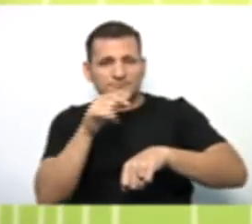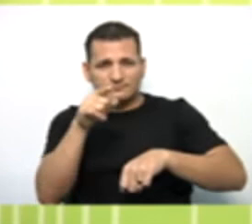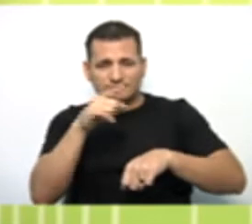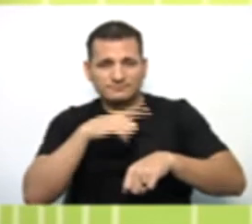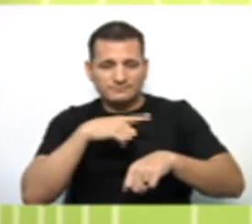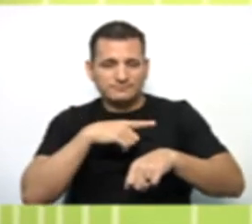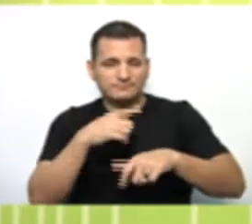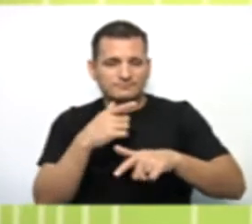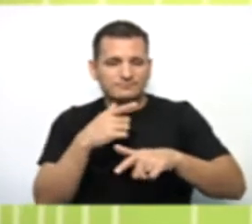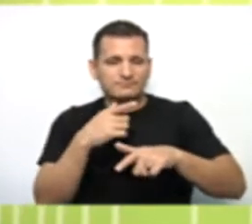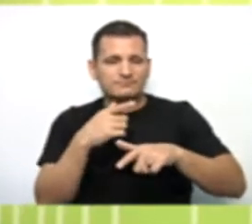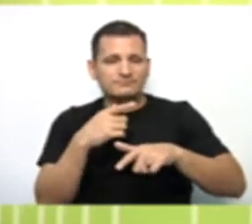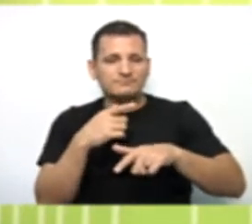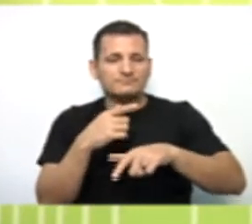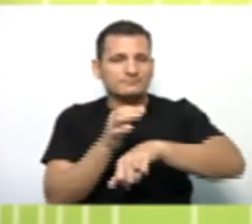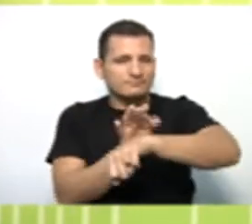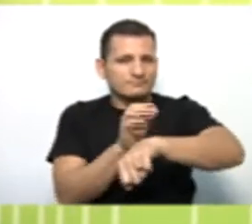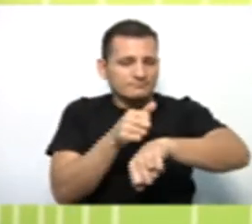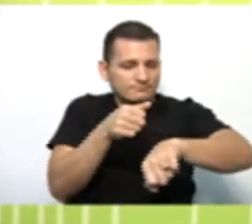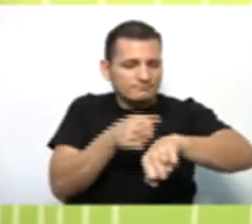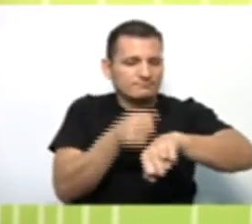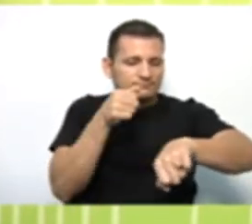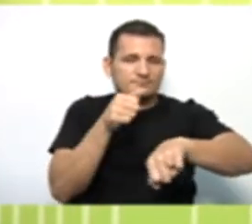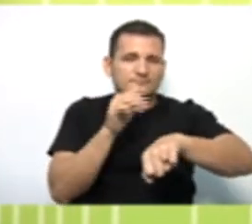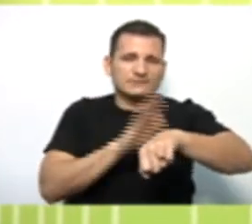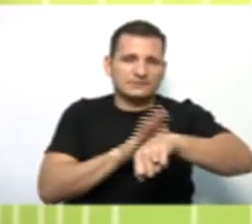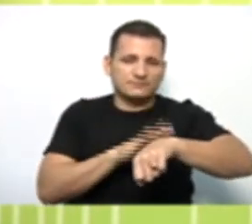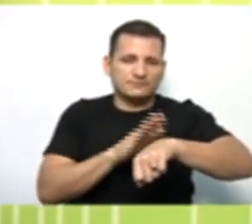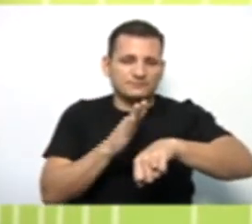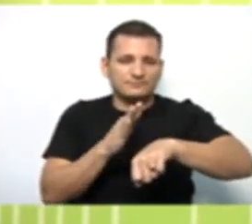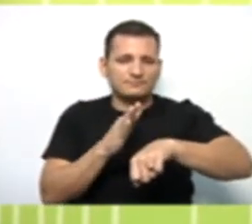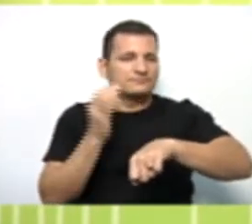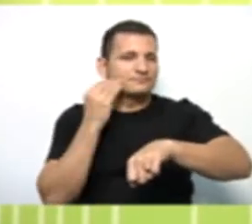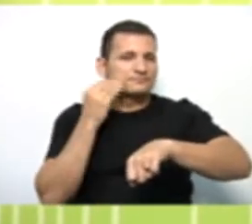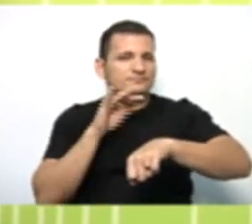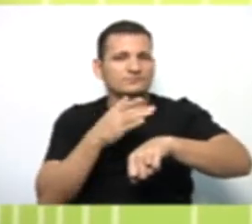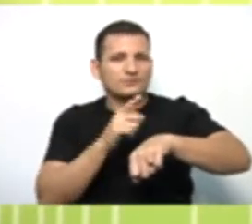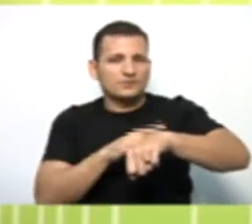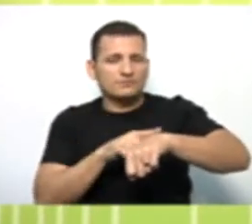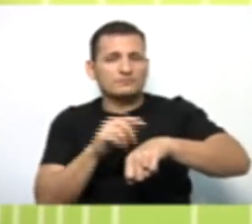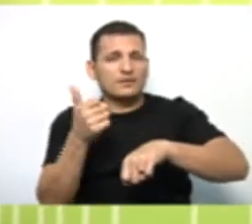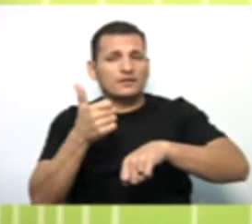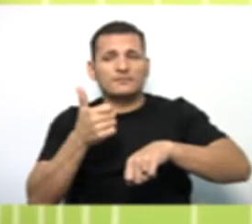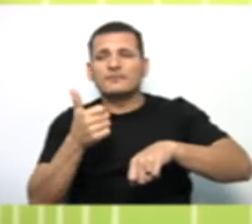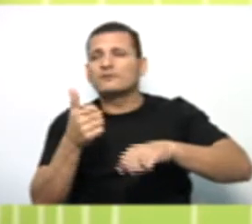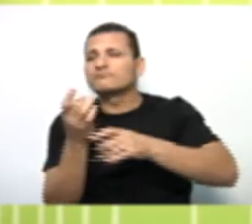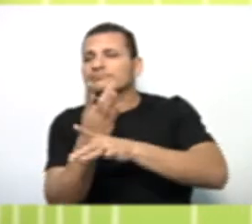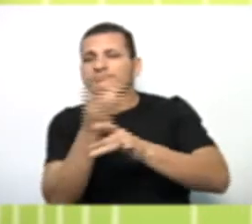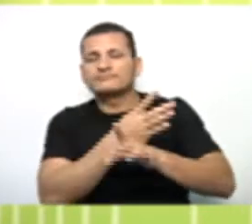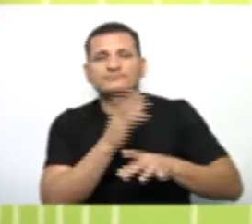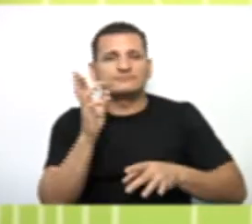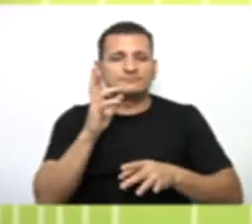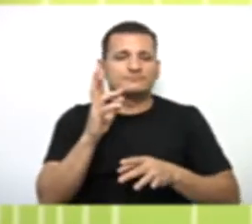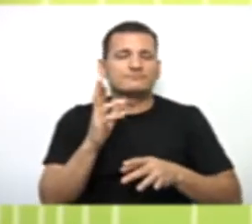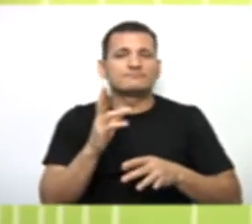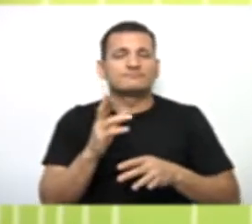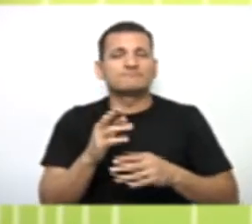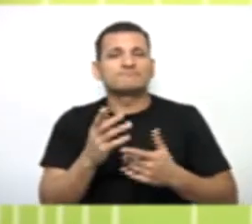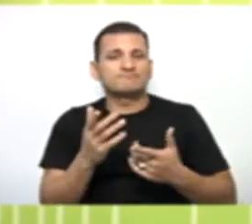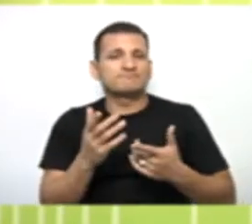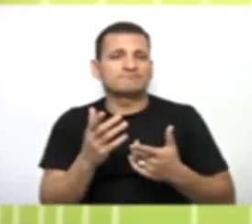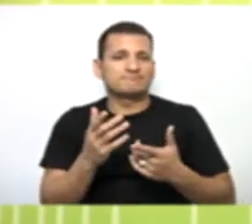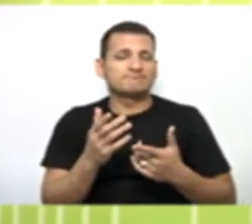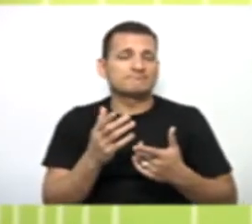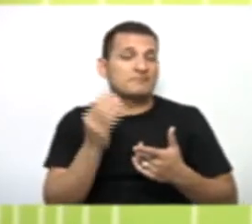possa marcar o tempo, né? Verificar qual o tempo, quem terminou primeiro, né? Duvido você terminar em